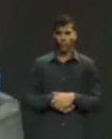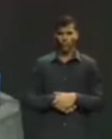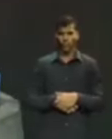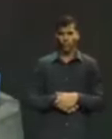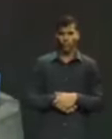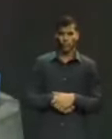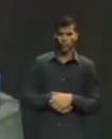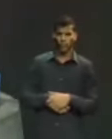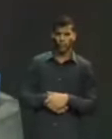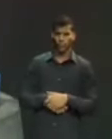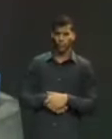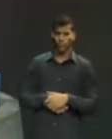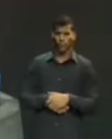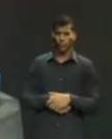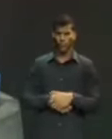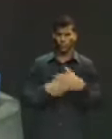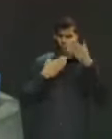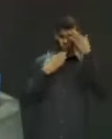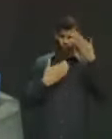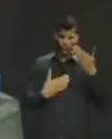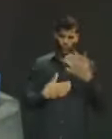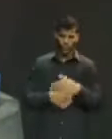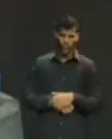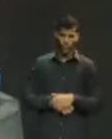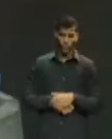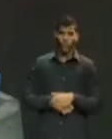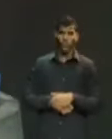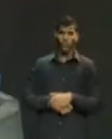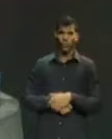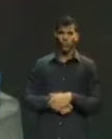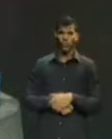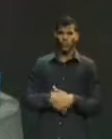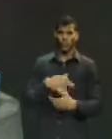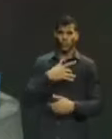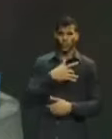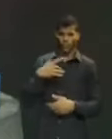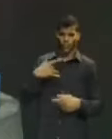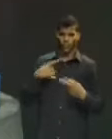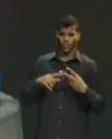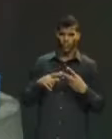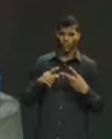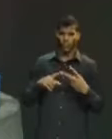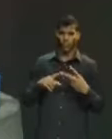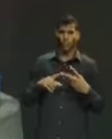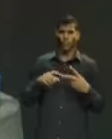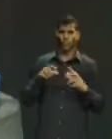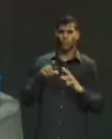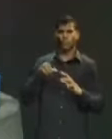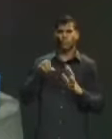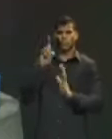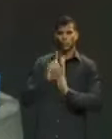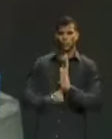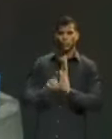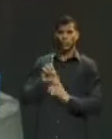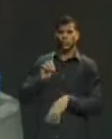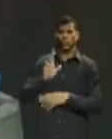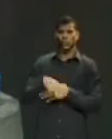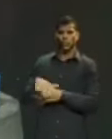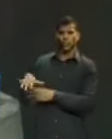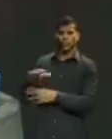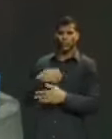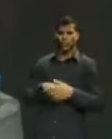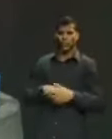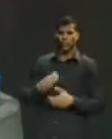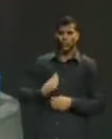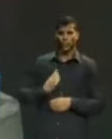nossa enorme gratidão. Seja na rede de educação, de saúde, de assistência, no movimento de direitos da criança, no movimento Cada Vida Importa,